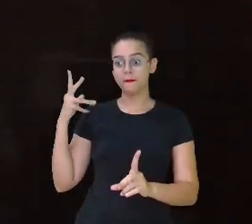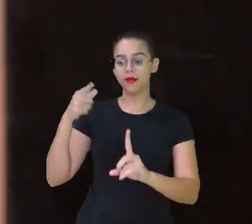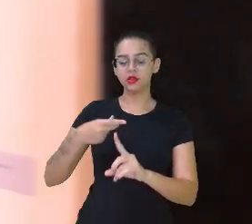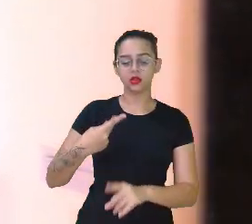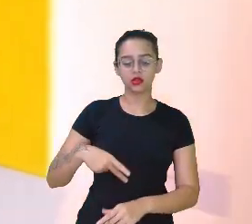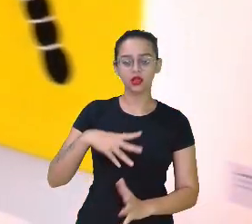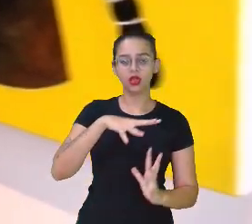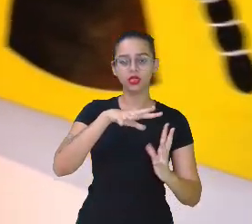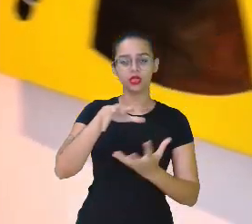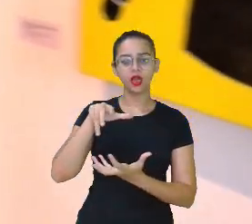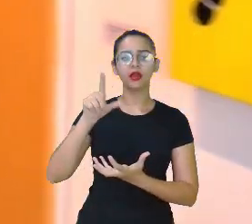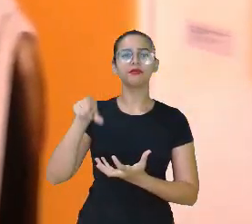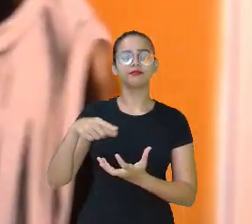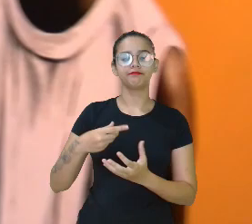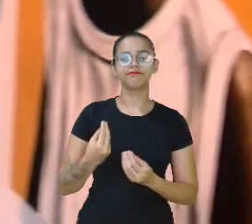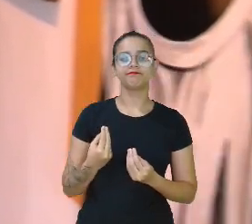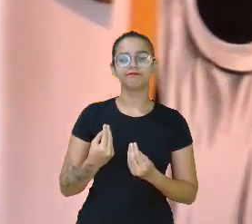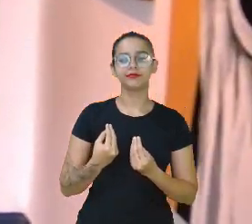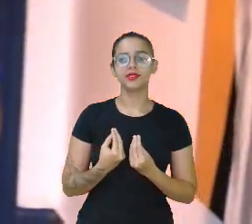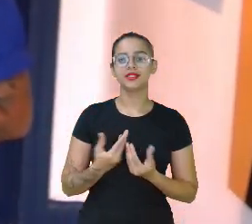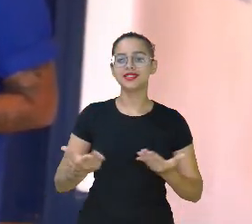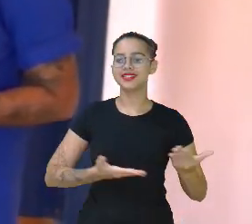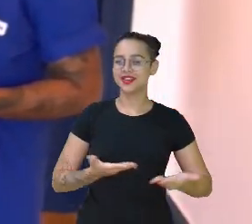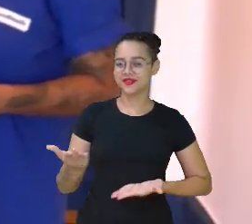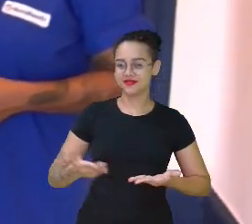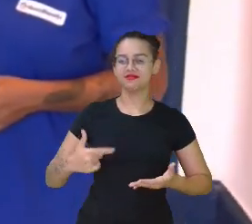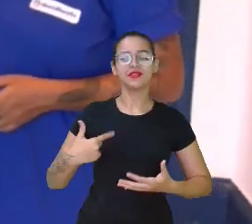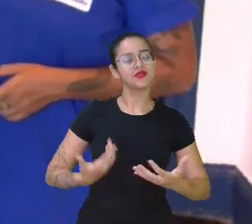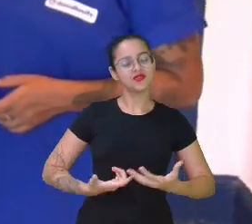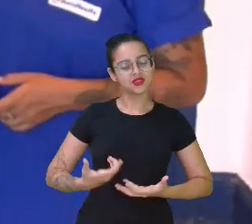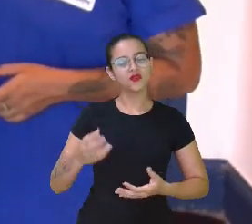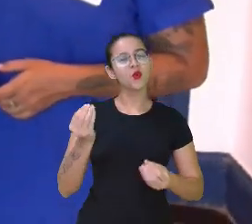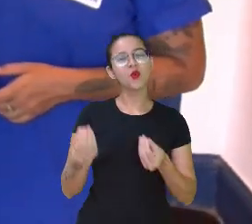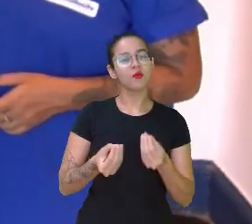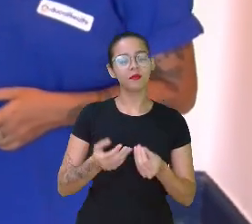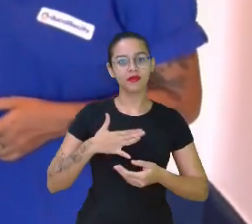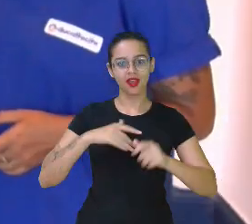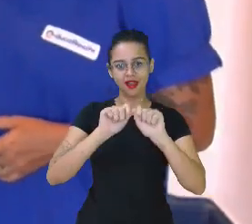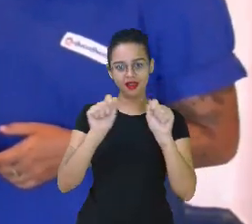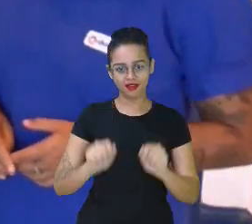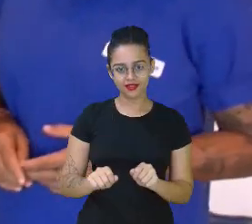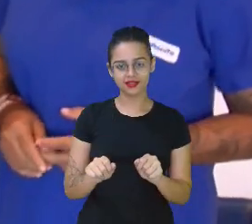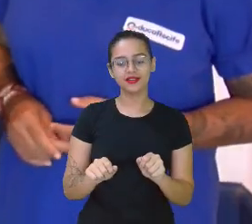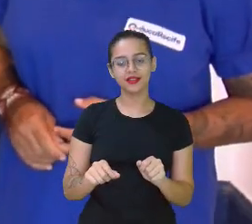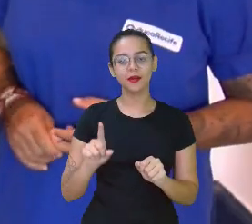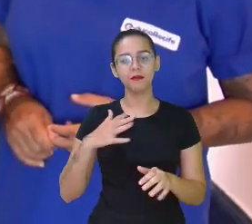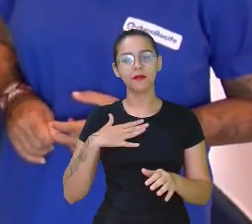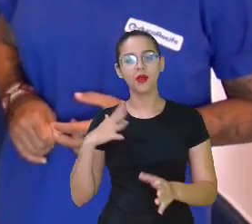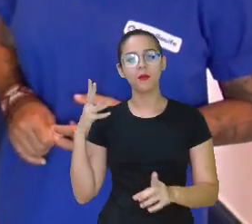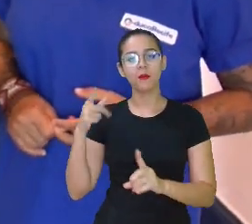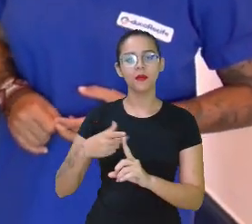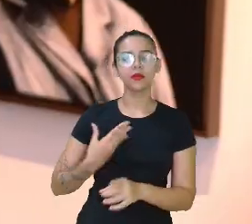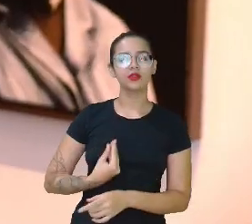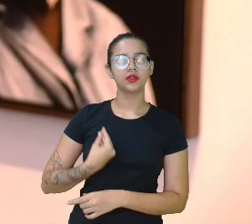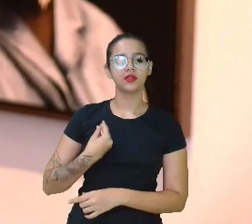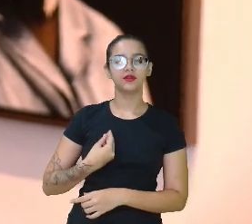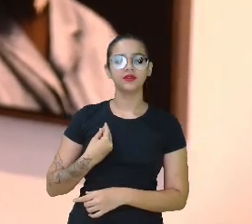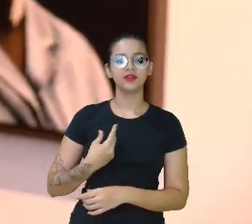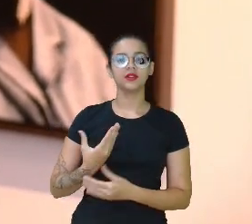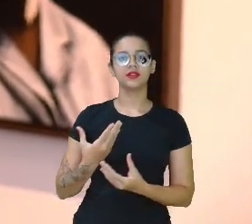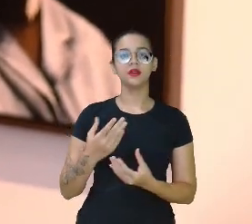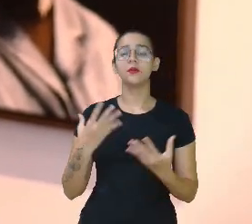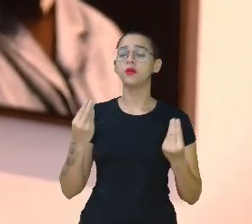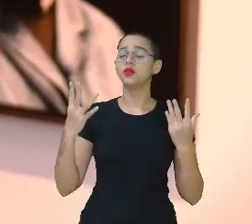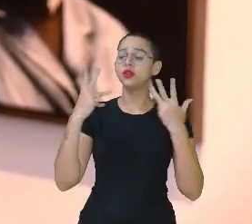é servir. E eu sirvo com a minha arte. É o meu propósito de vida. Foi muito